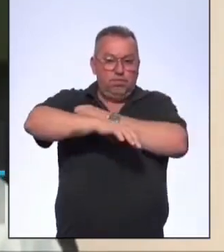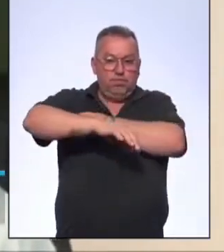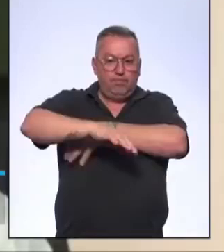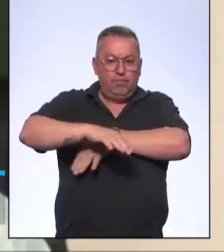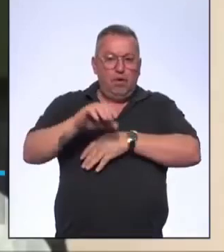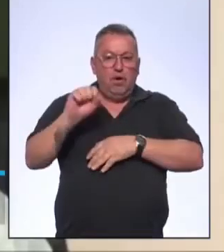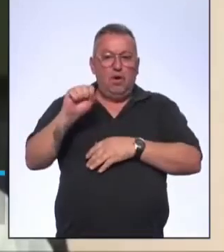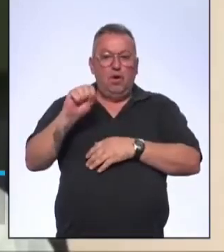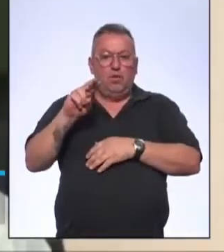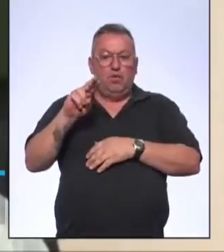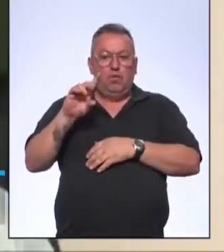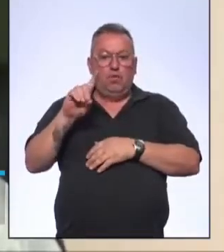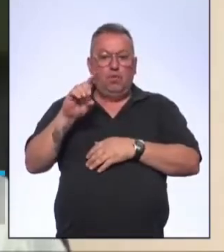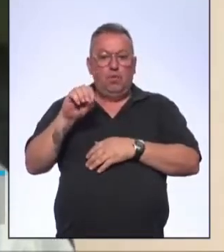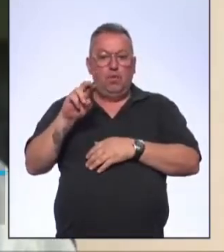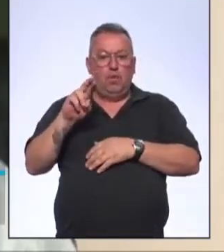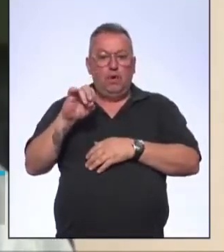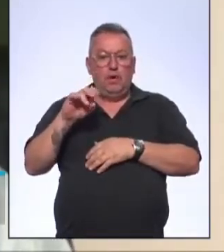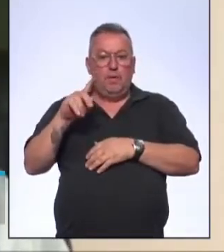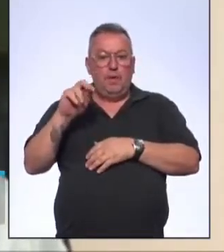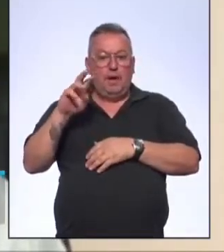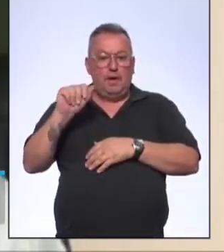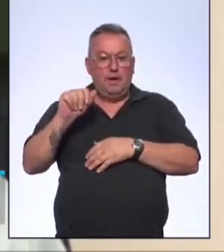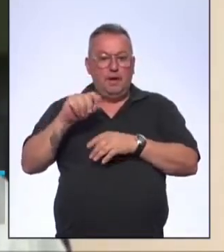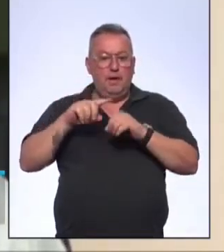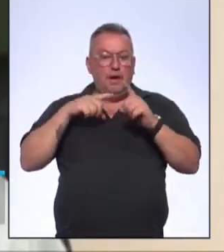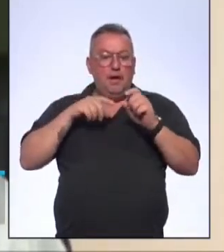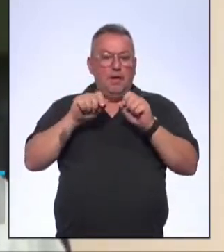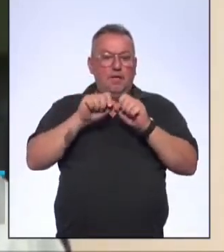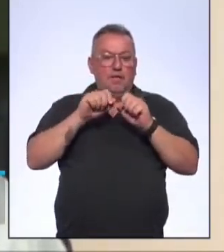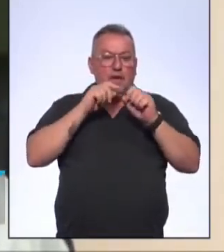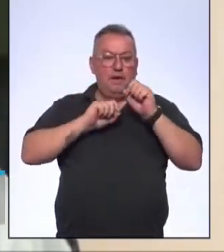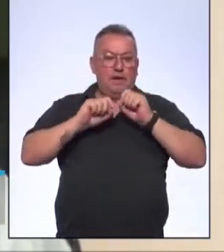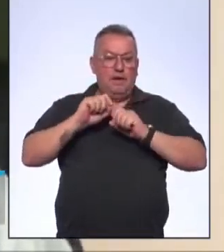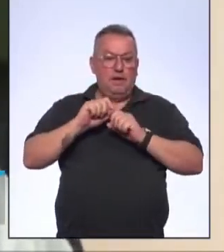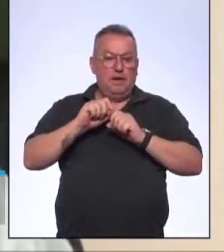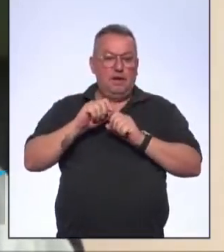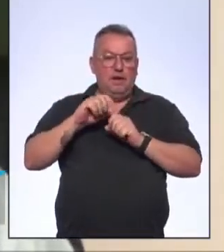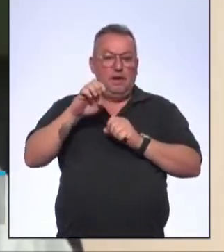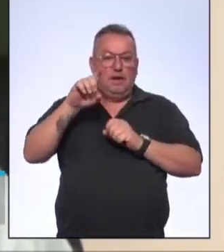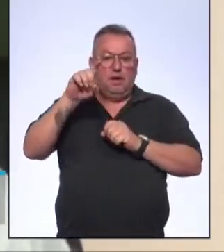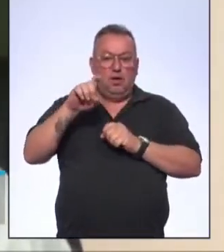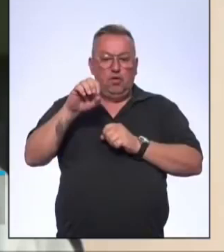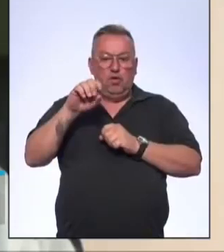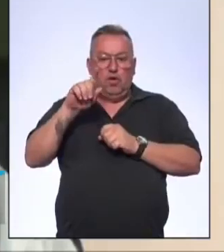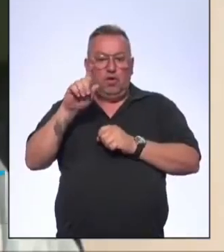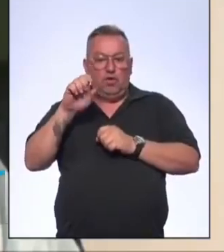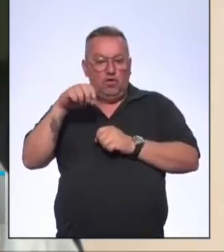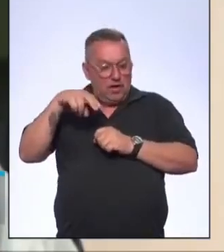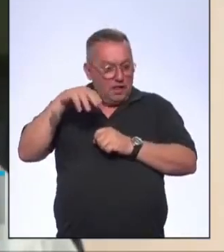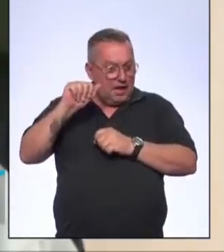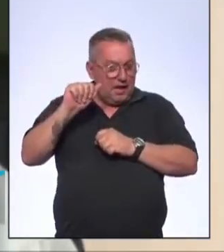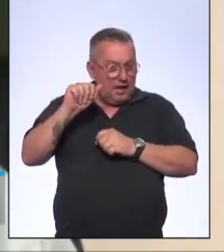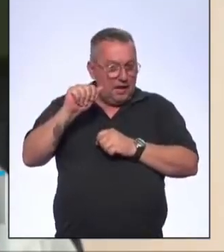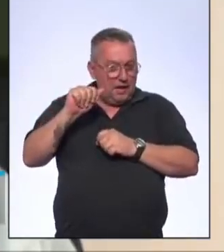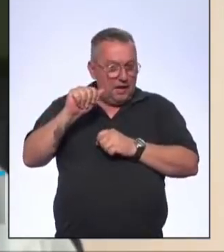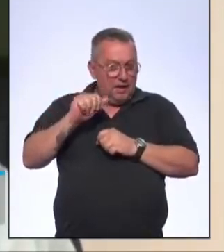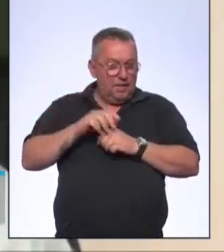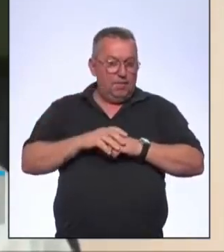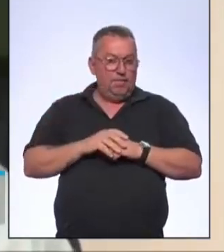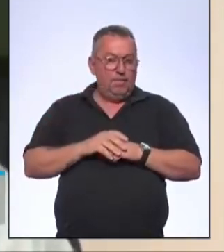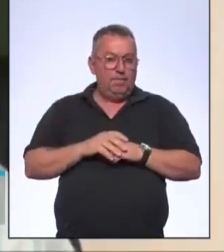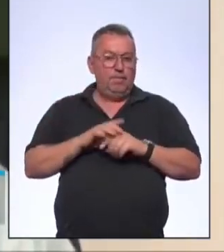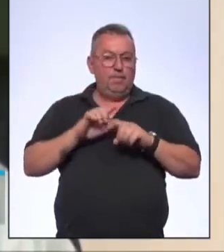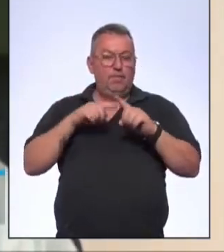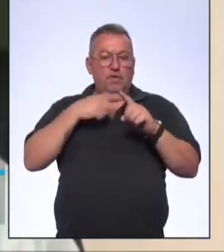sudorípara como exemplo, aí a gente fala que é uma glândula exógena, tudo bem? Então, exo fora, endo dentro. Aqui